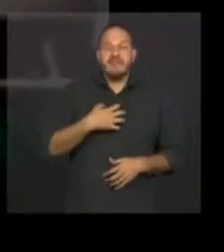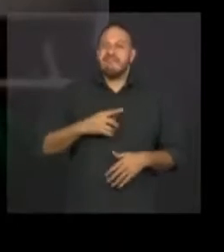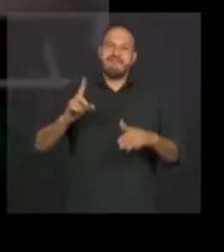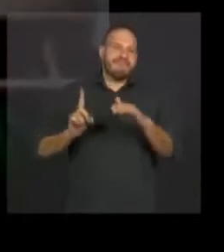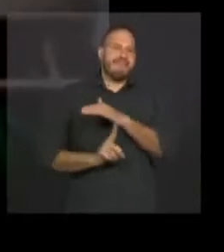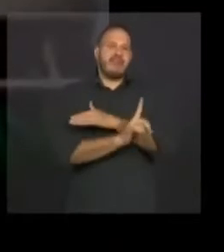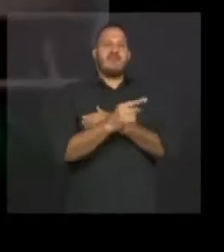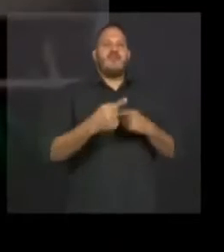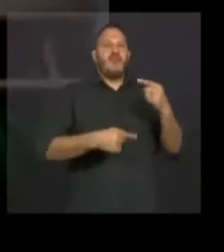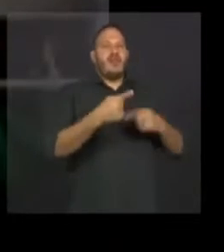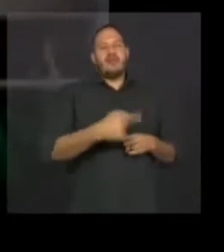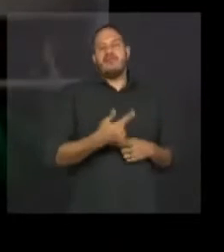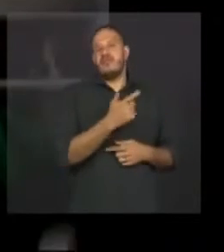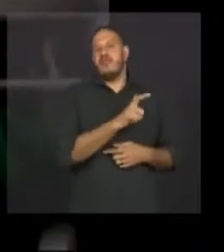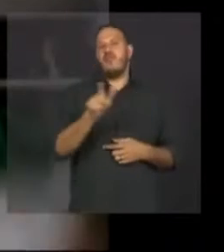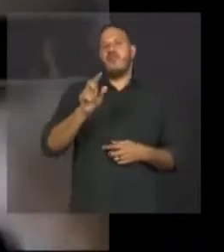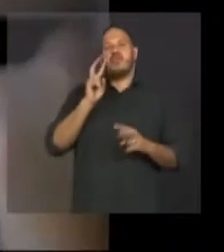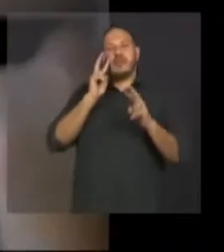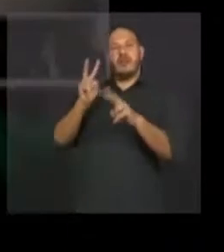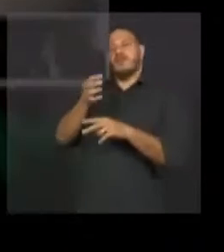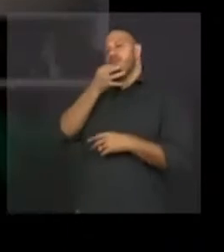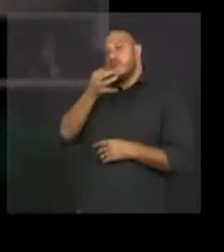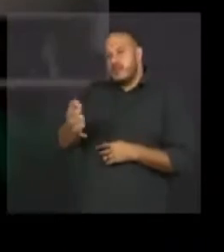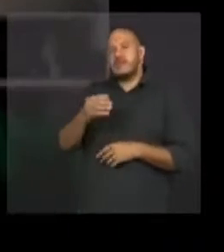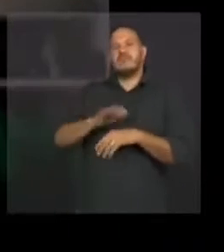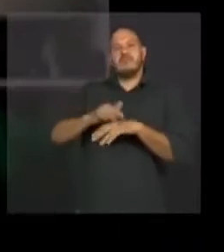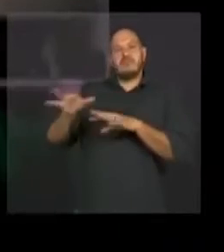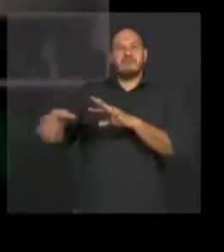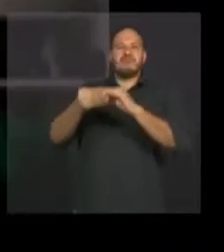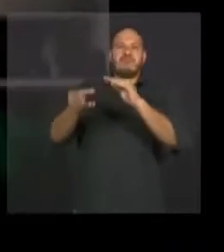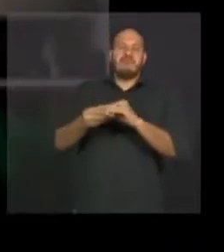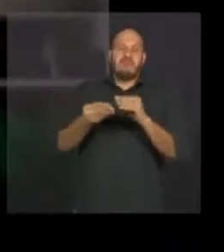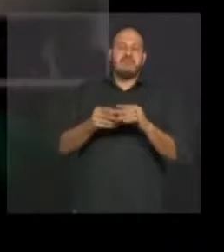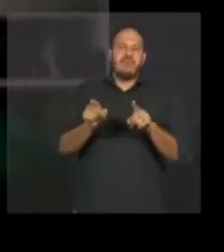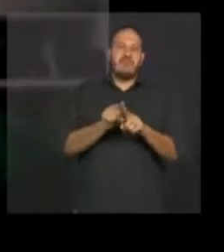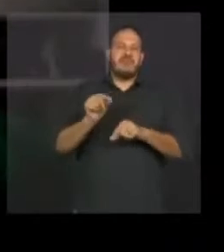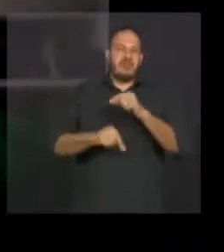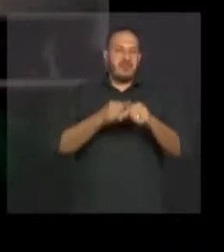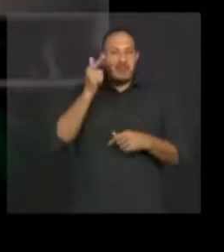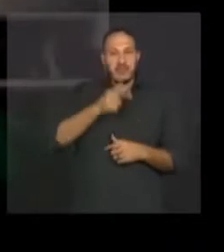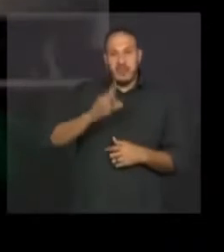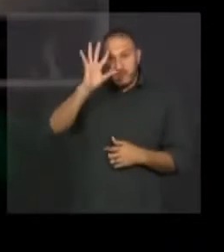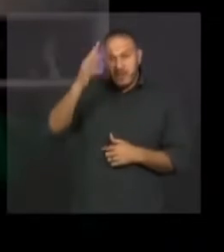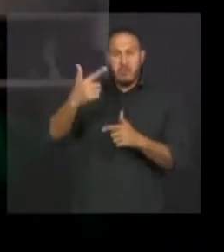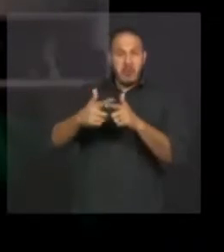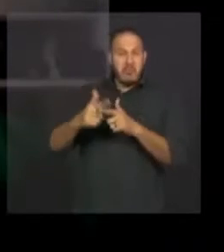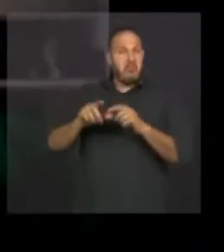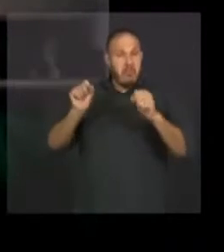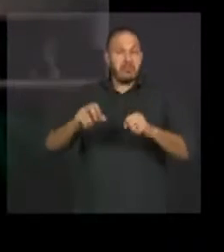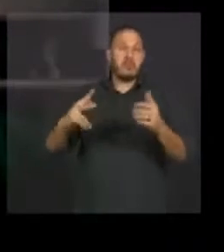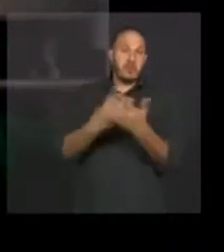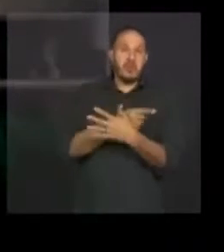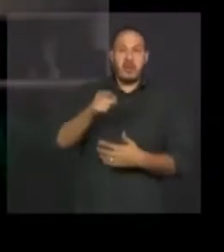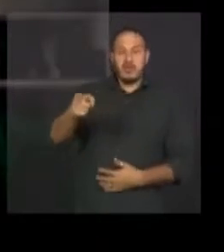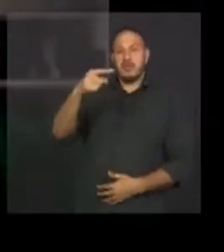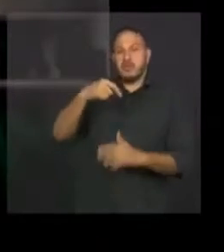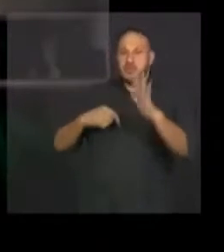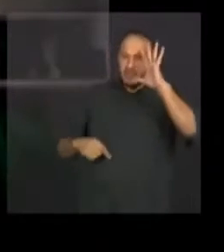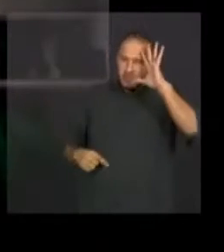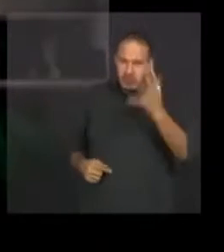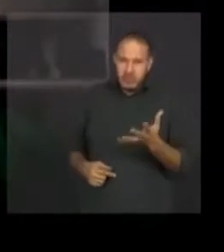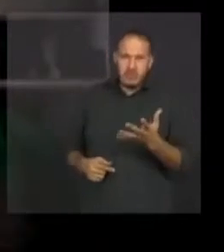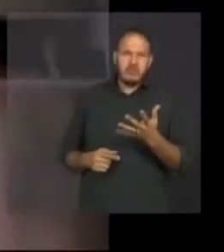mesmo e vir com outro parecer e recorrer à justiça mesmo para resolver um problema. Pode ser o caso agora dessa